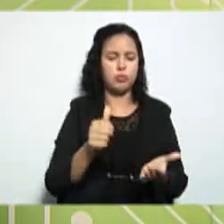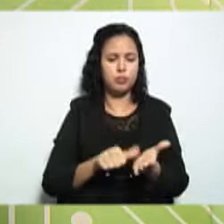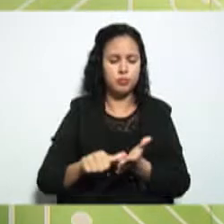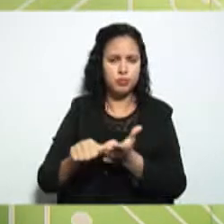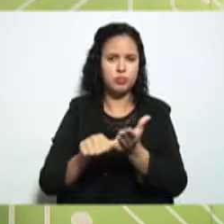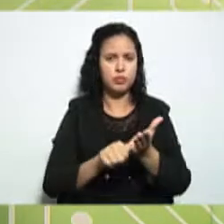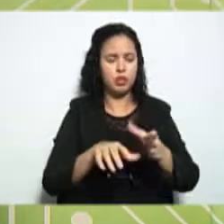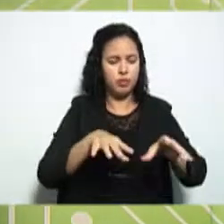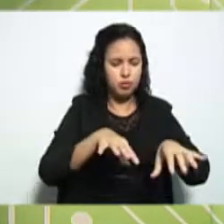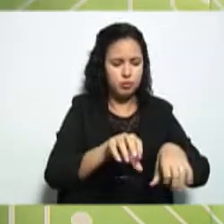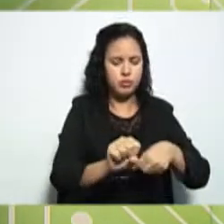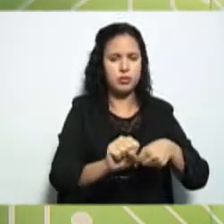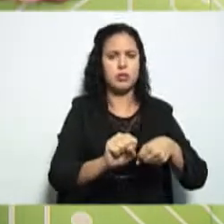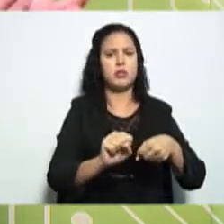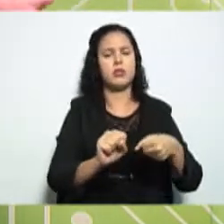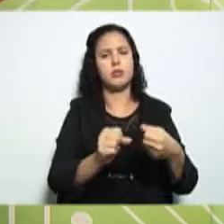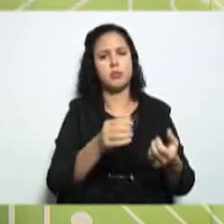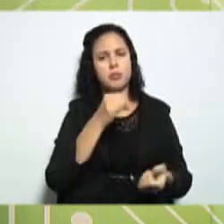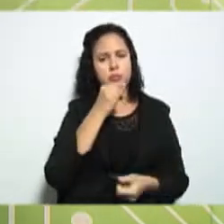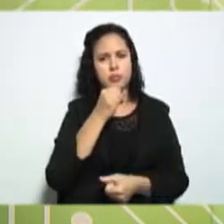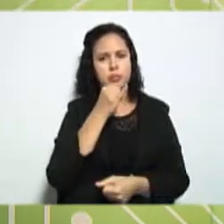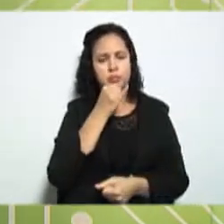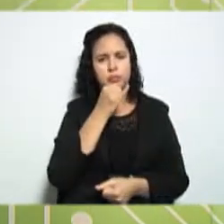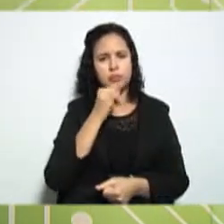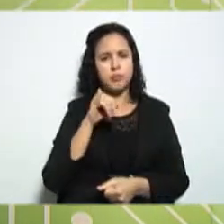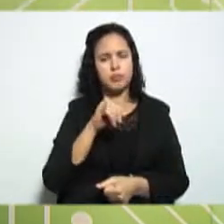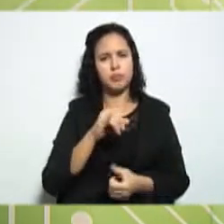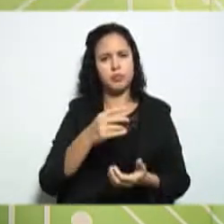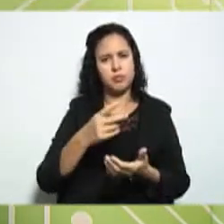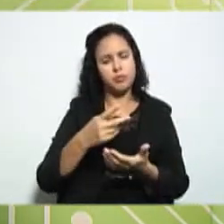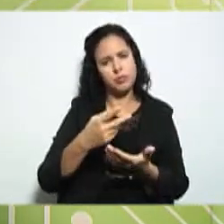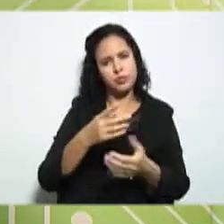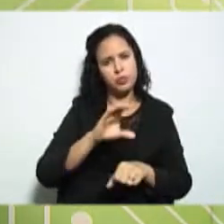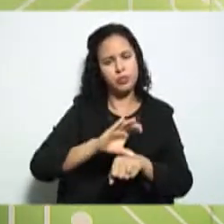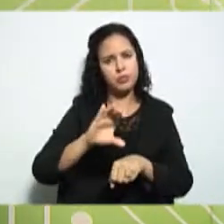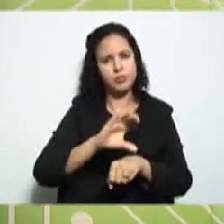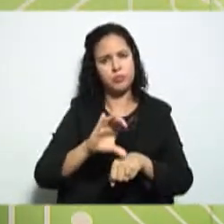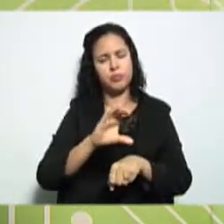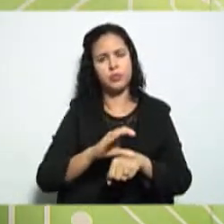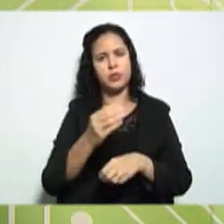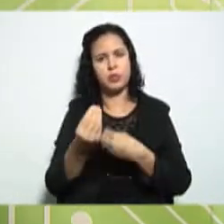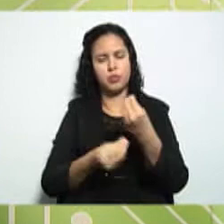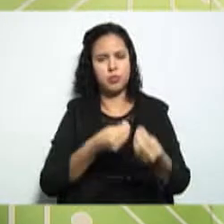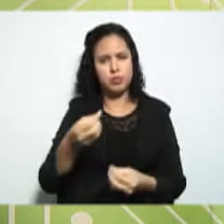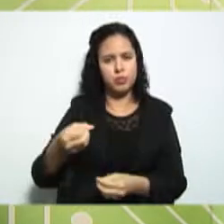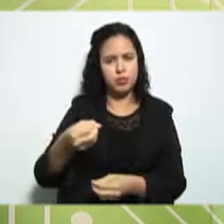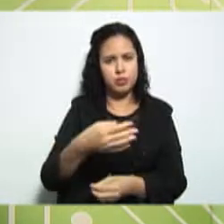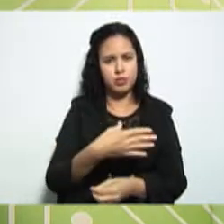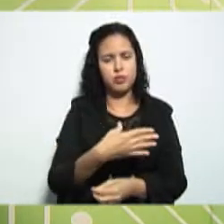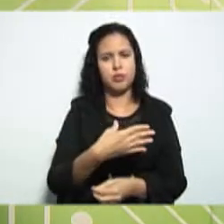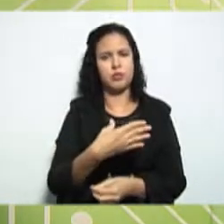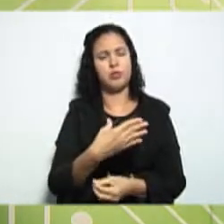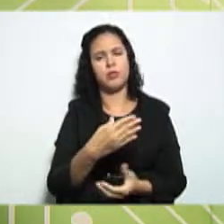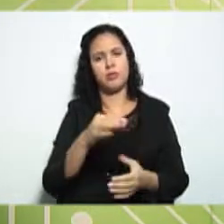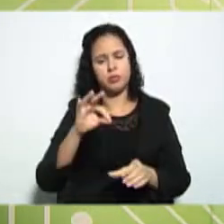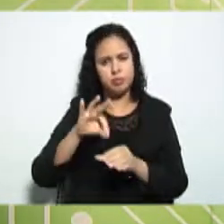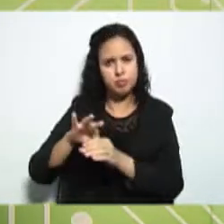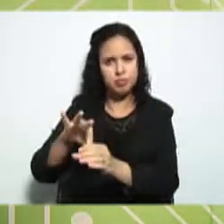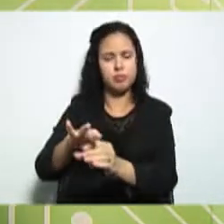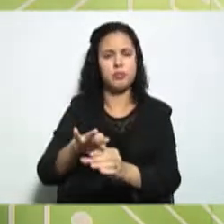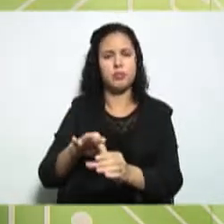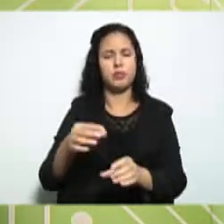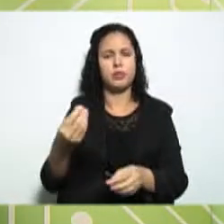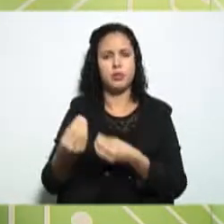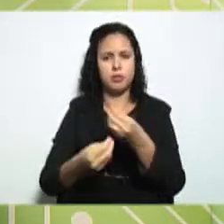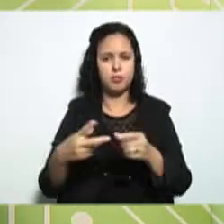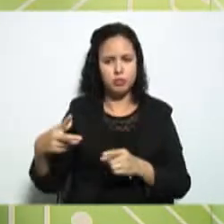Se a gente está falando daquela torrefação de café, ele pode trazer uma capacitação que vai mostrar novas modalidades de sementes, novas formas de podar